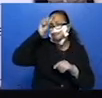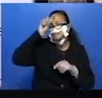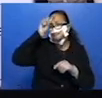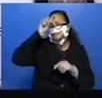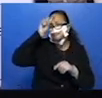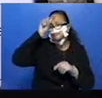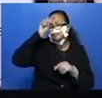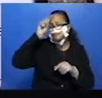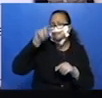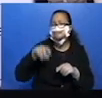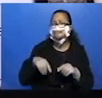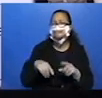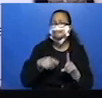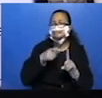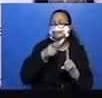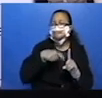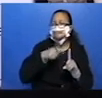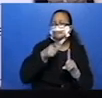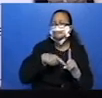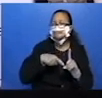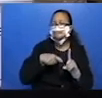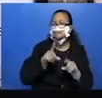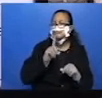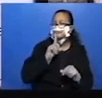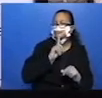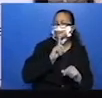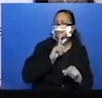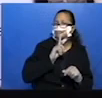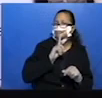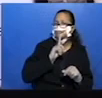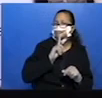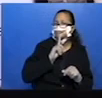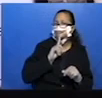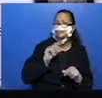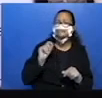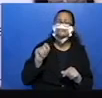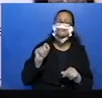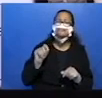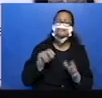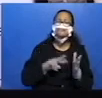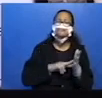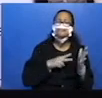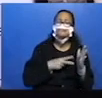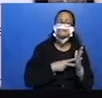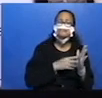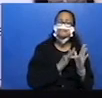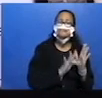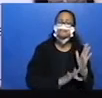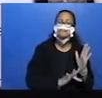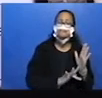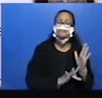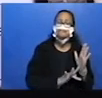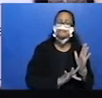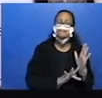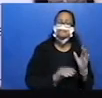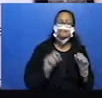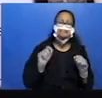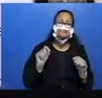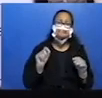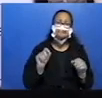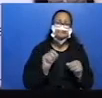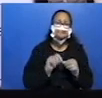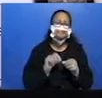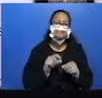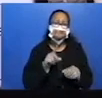ficou muda. Qual é o significado dessa expressão no texto? O que te faz ficar mudo,